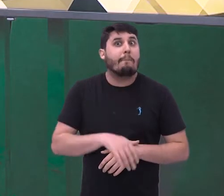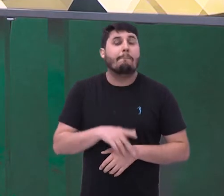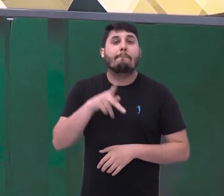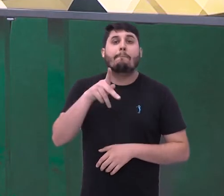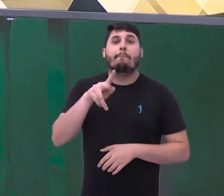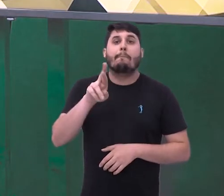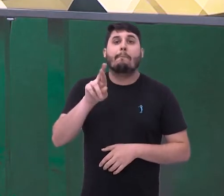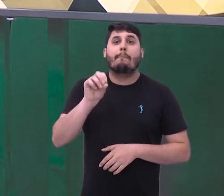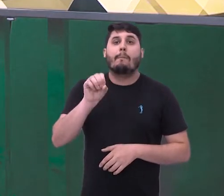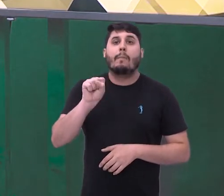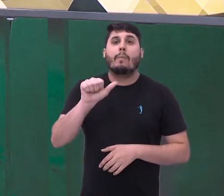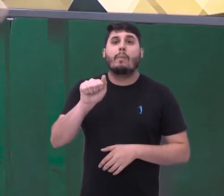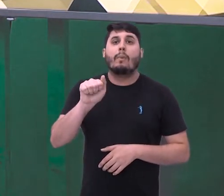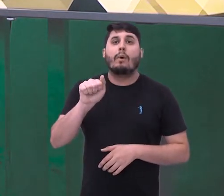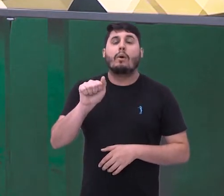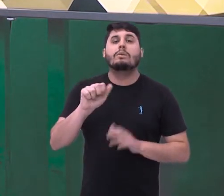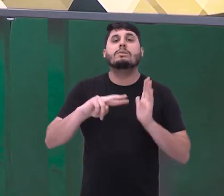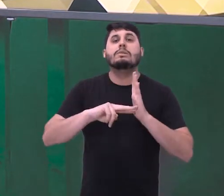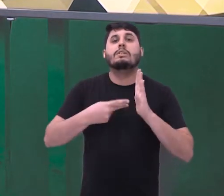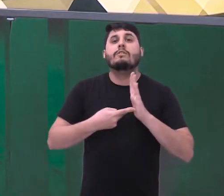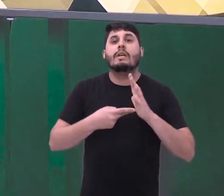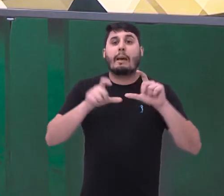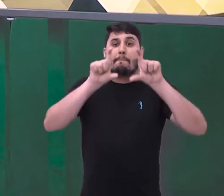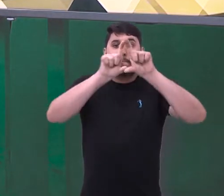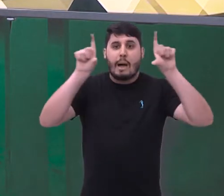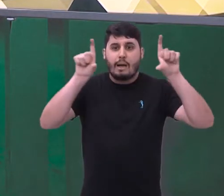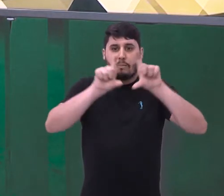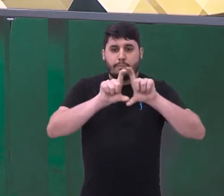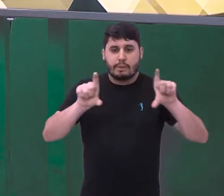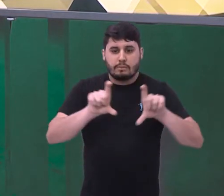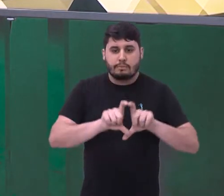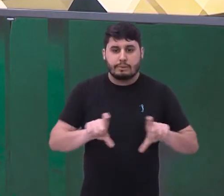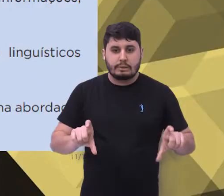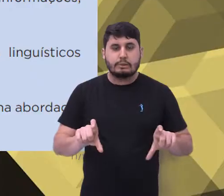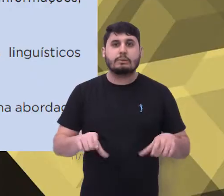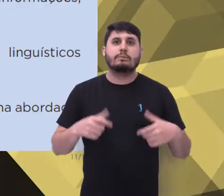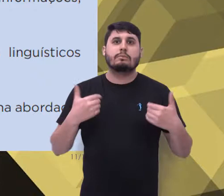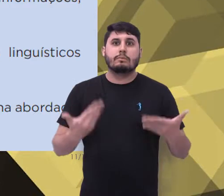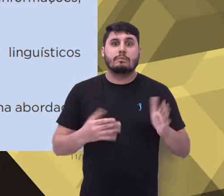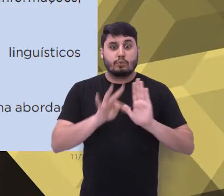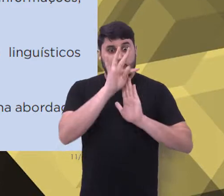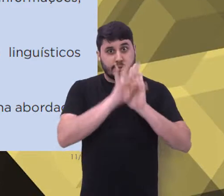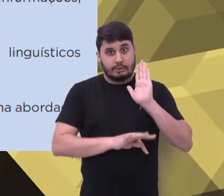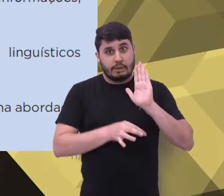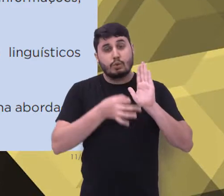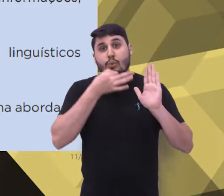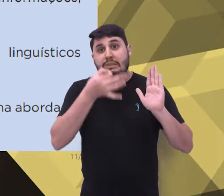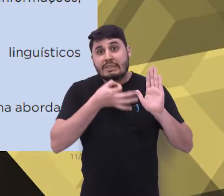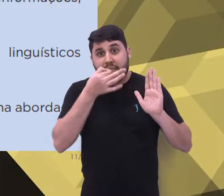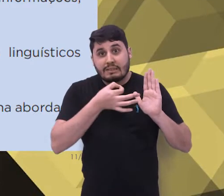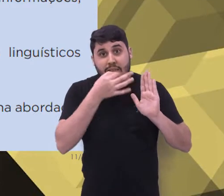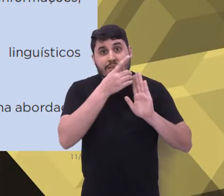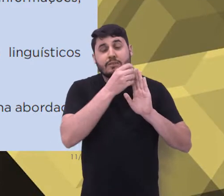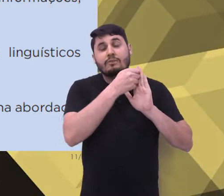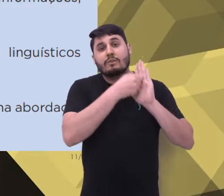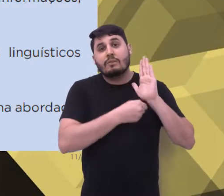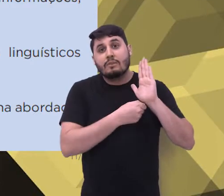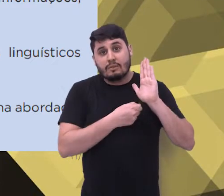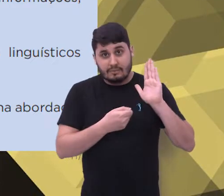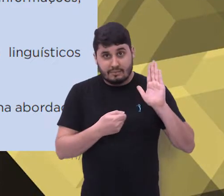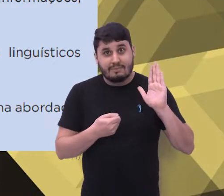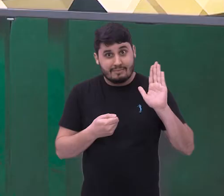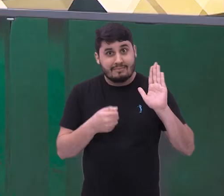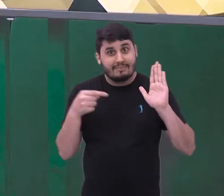Lembrando, prosa quer dizer parágrafo. O texto dissertativo argumentativo